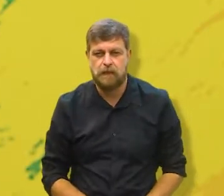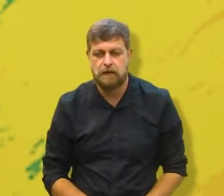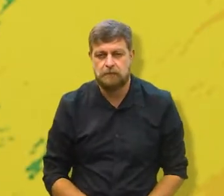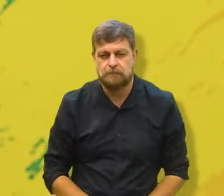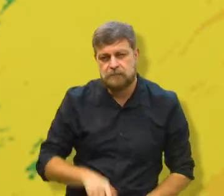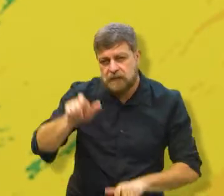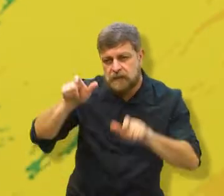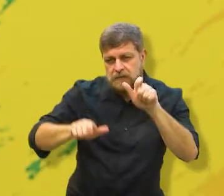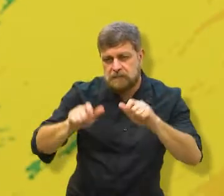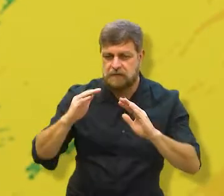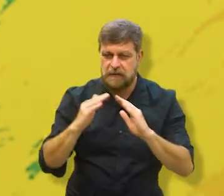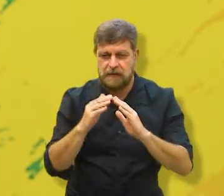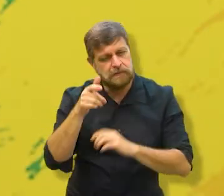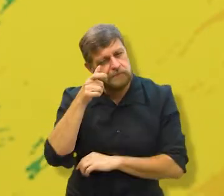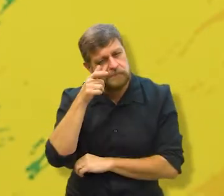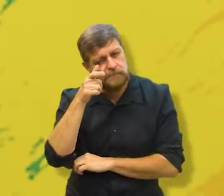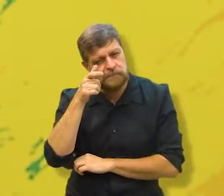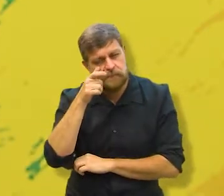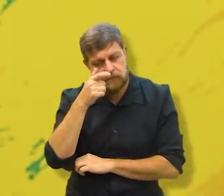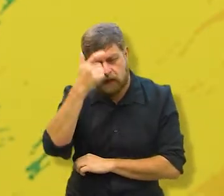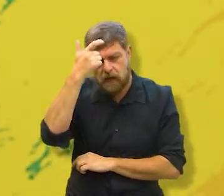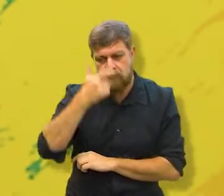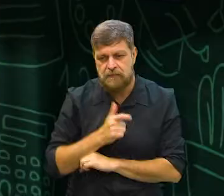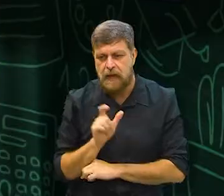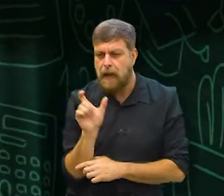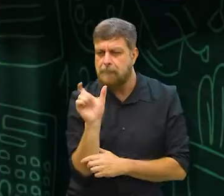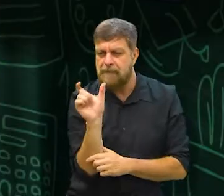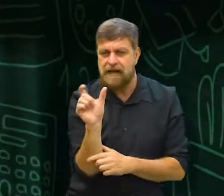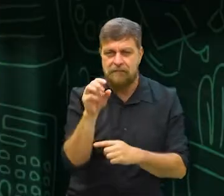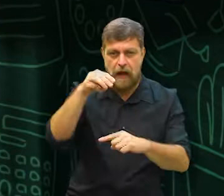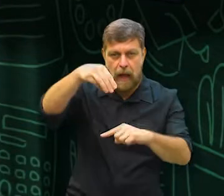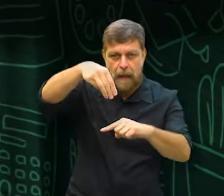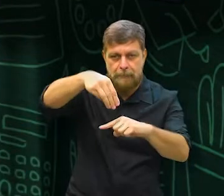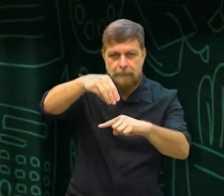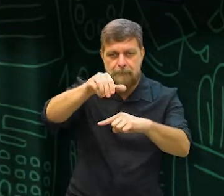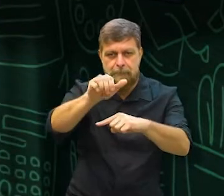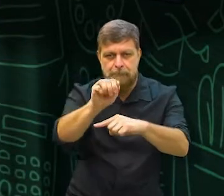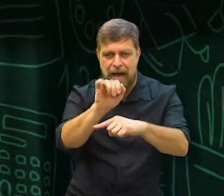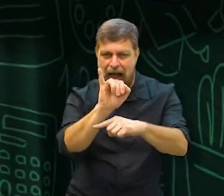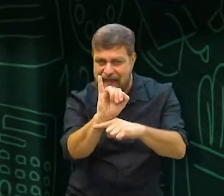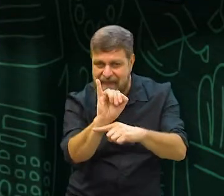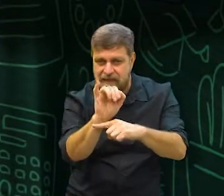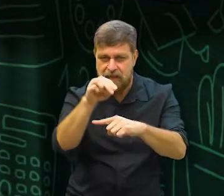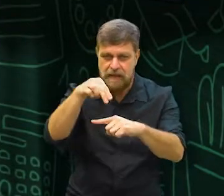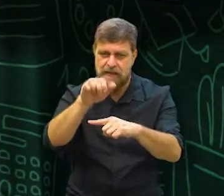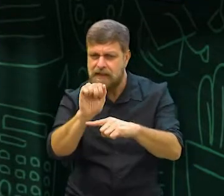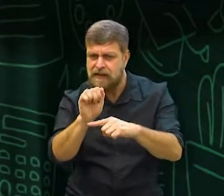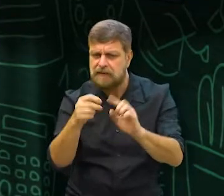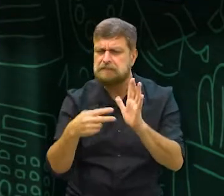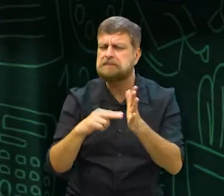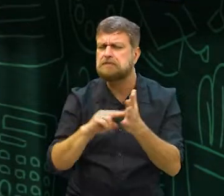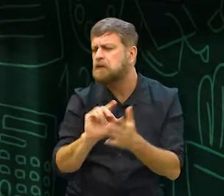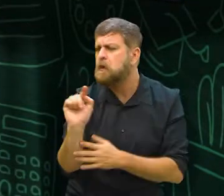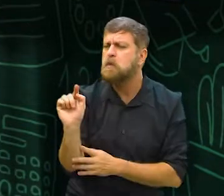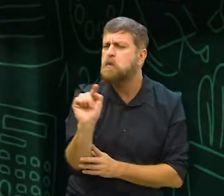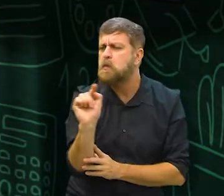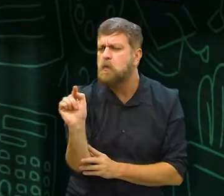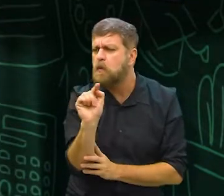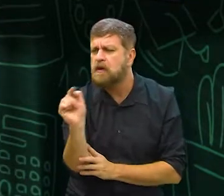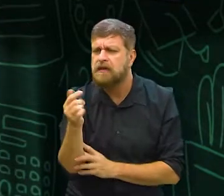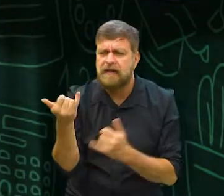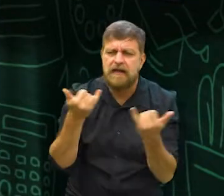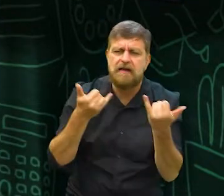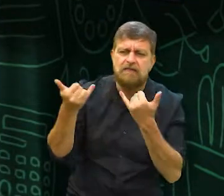o pessoal tá em casa, me ouviu falando Maína, falou, puxa vida, o que será que é esse projeto? Gostaria de saber